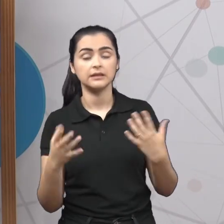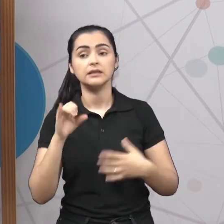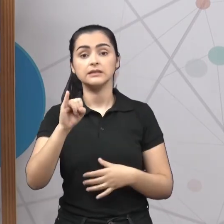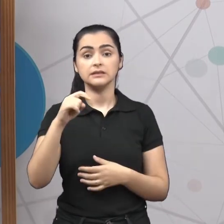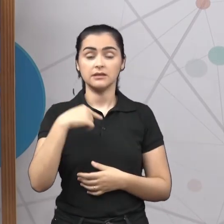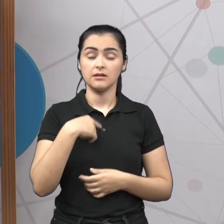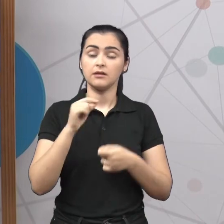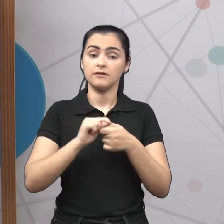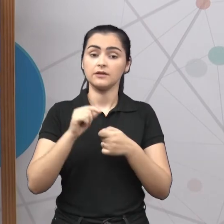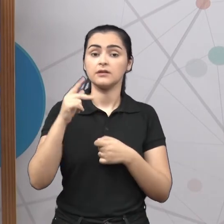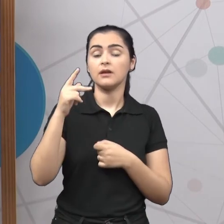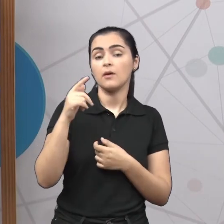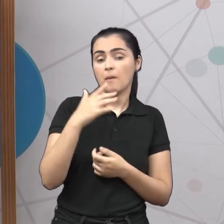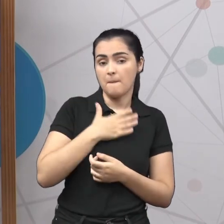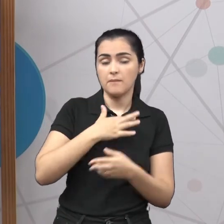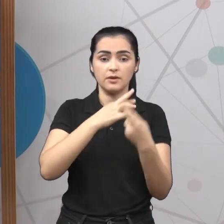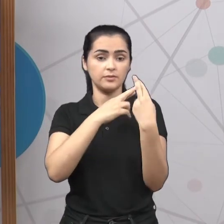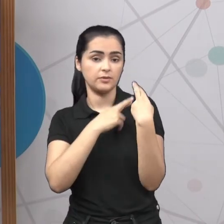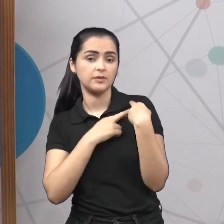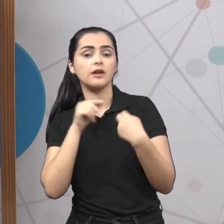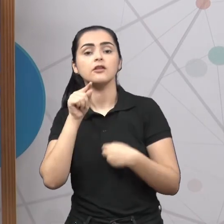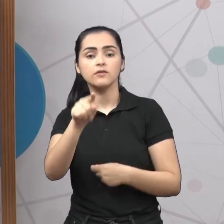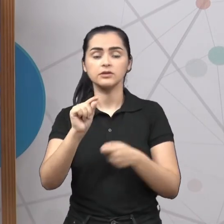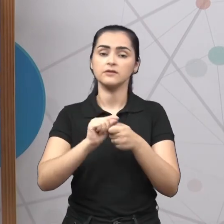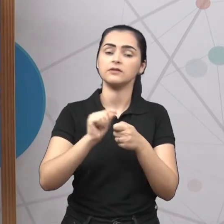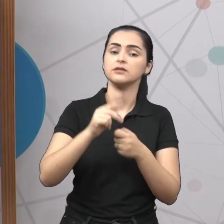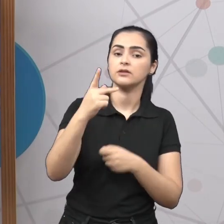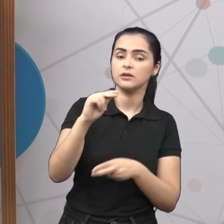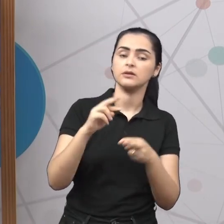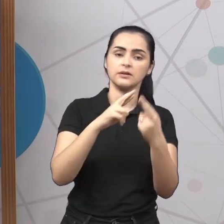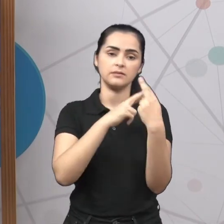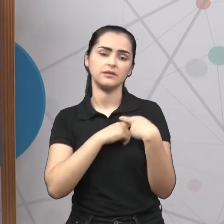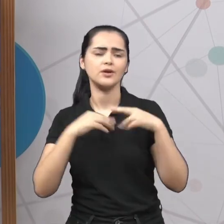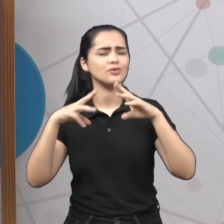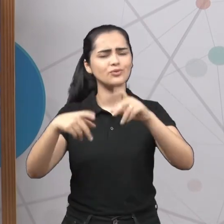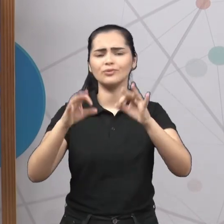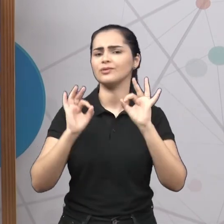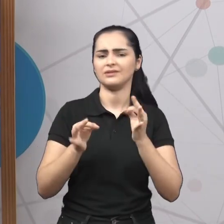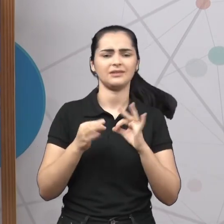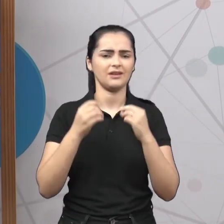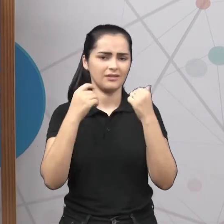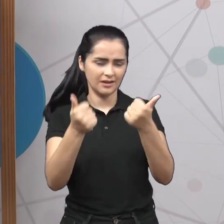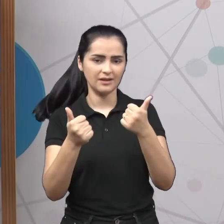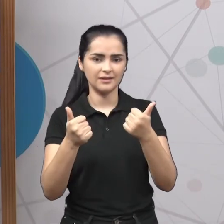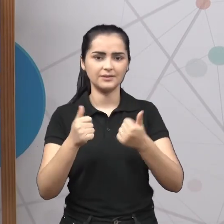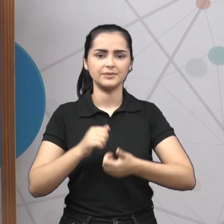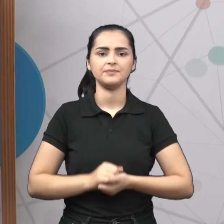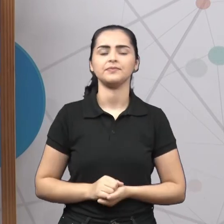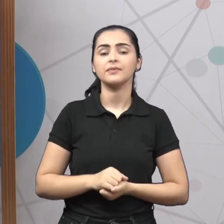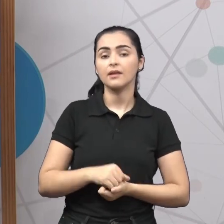minha parte, você fizer a sua parte, vai dar tudo certo. Ok, crianças?